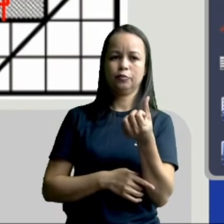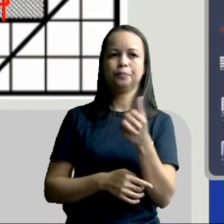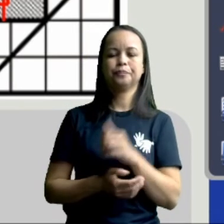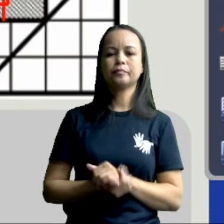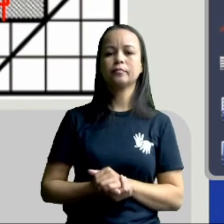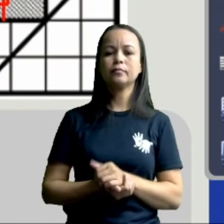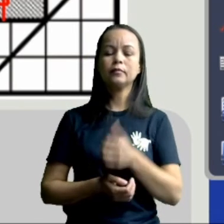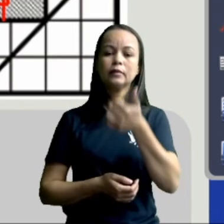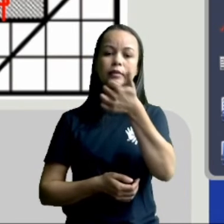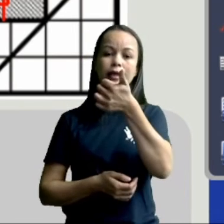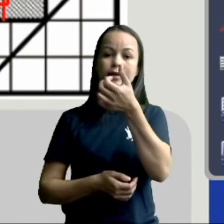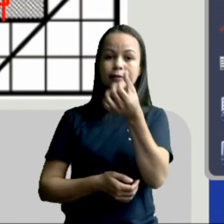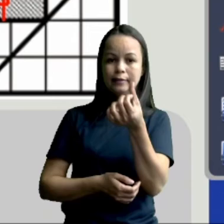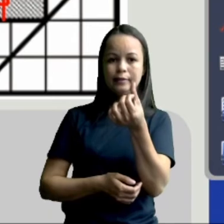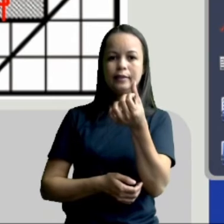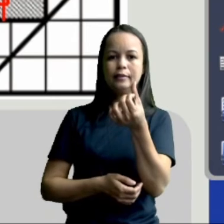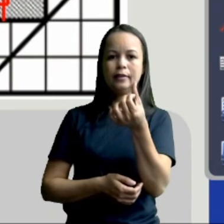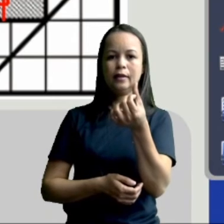né? 16